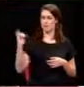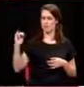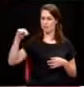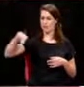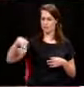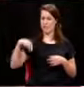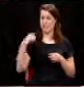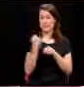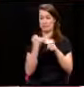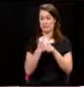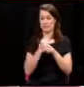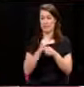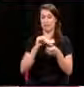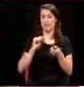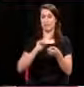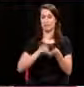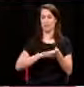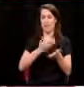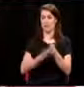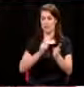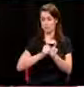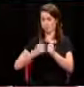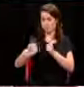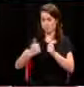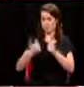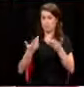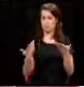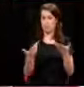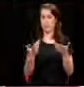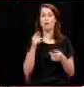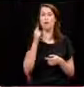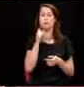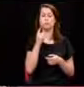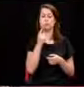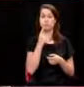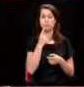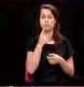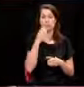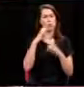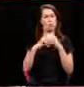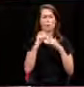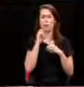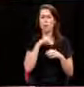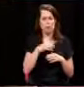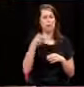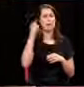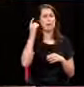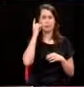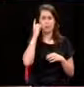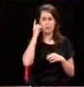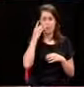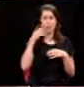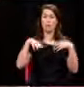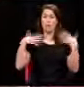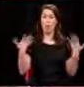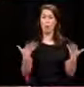forma resumida. O surdo tem várias formas de comunicação connosco, pode ser via telemóvel, pode ser via o nosso portal, que é o